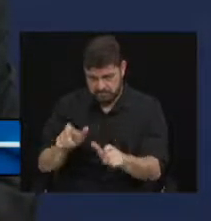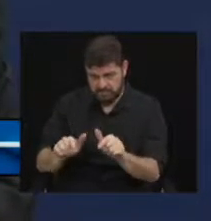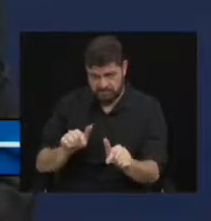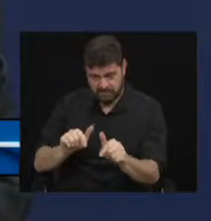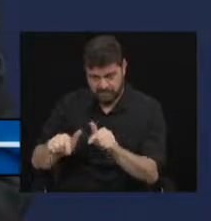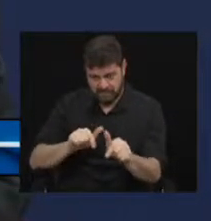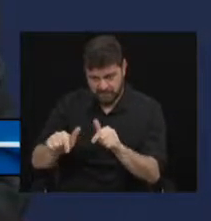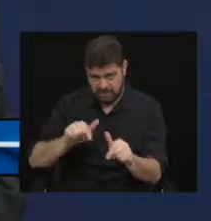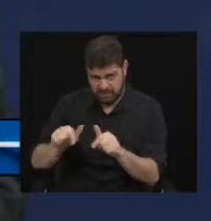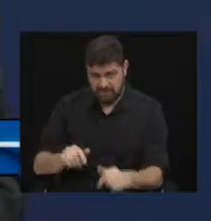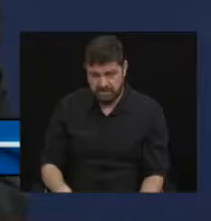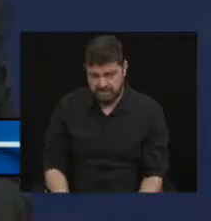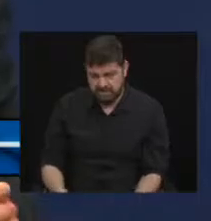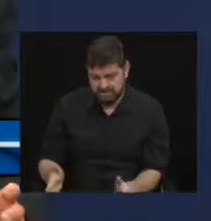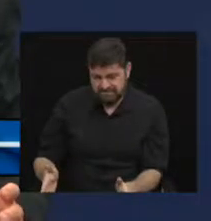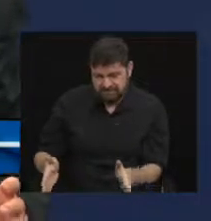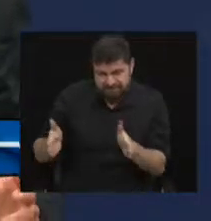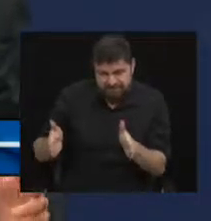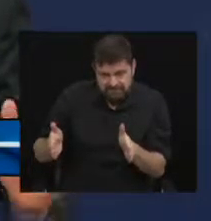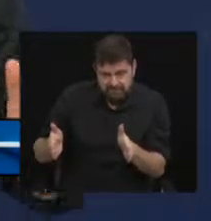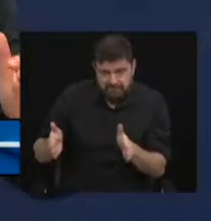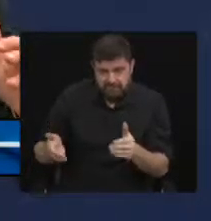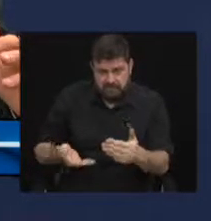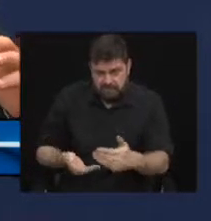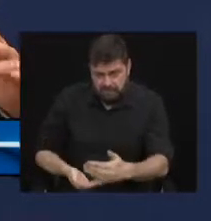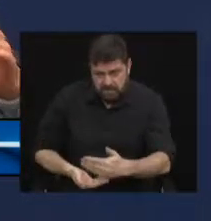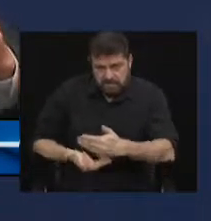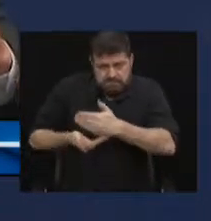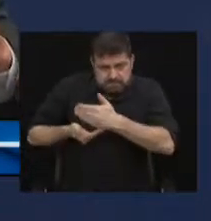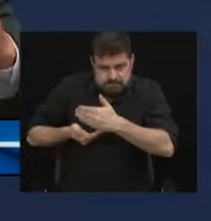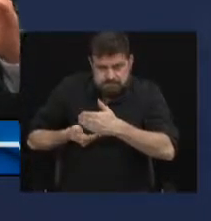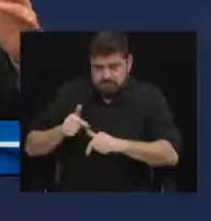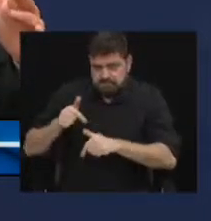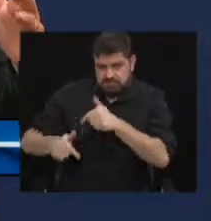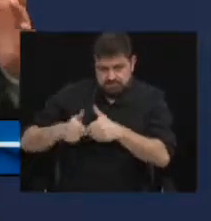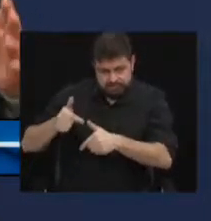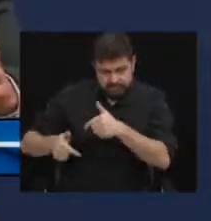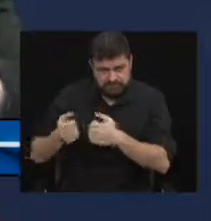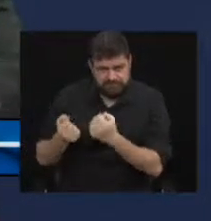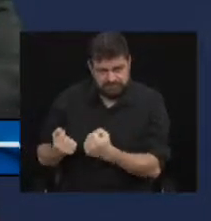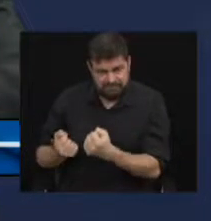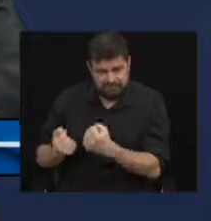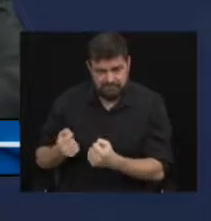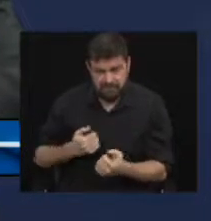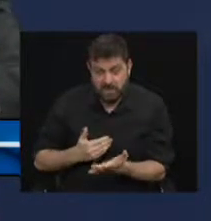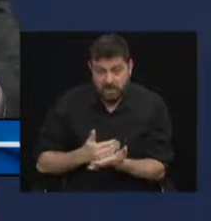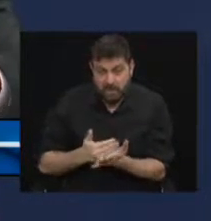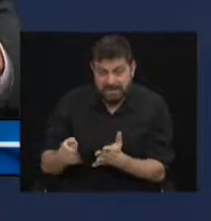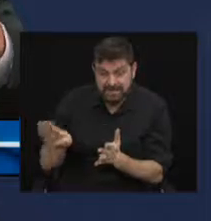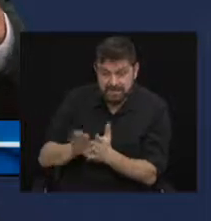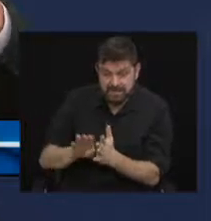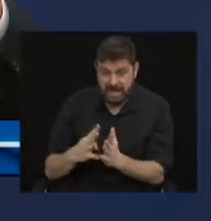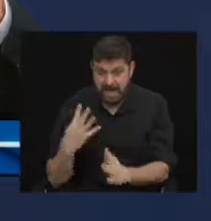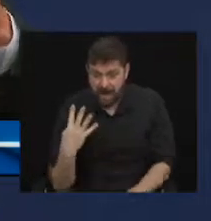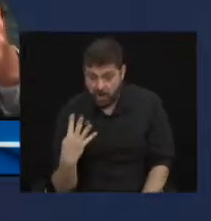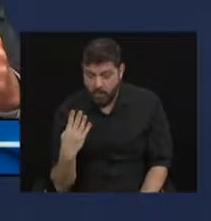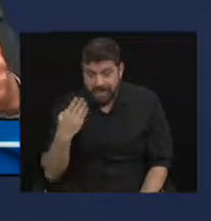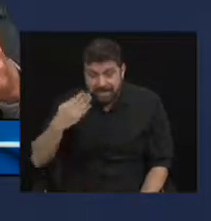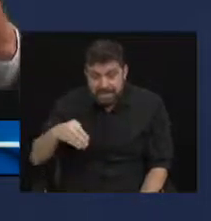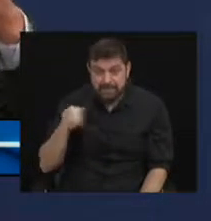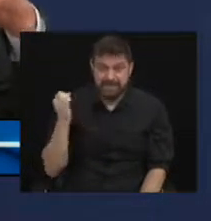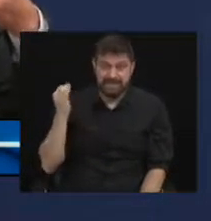eleitorais, inclusive, que vendem uma verdadeira maravilha para a cidade de Campinas, mas